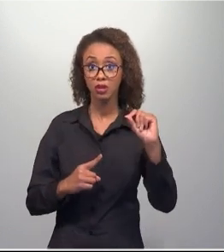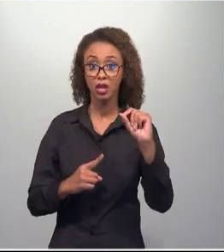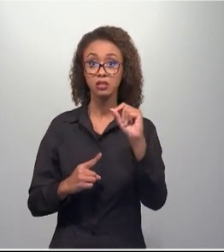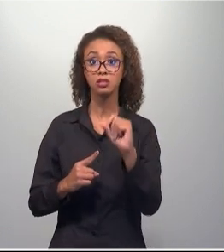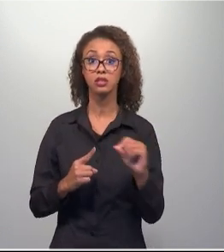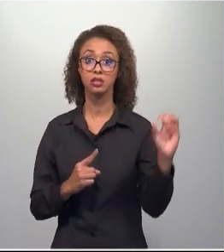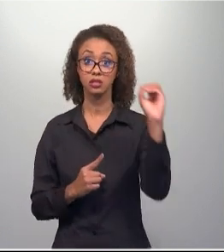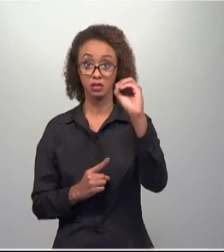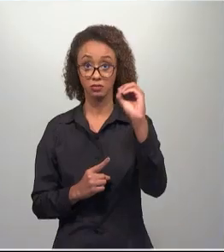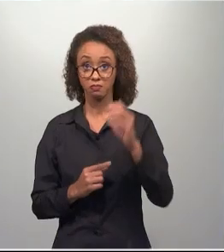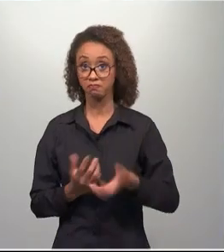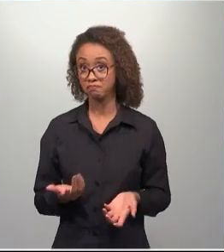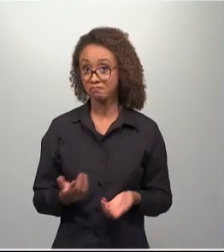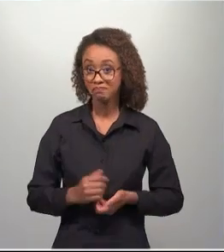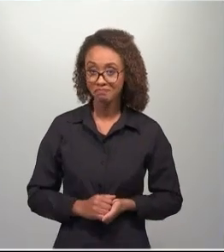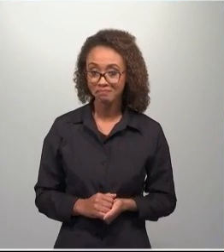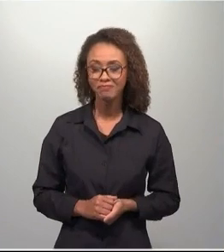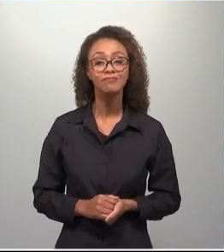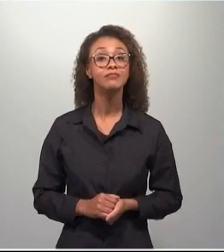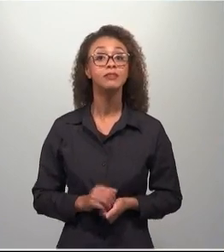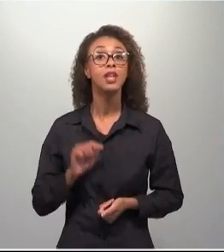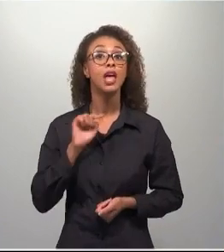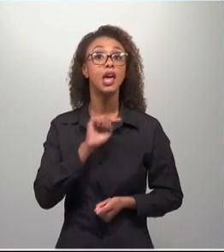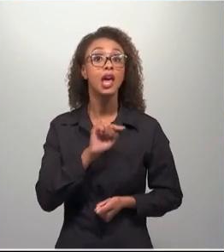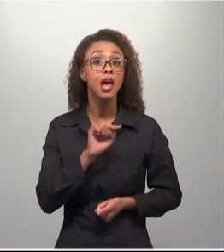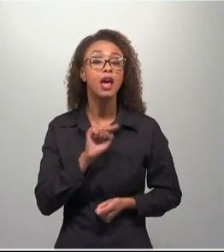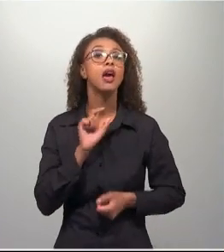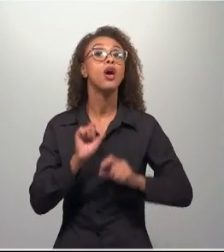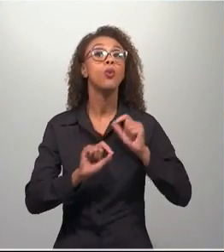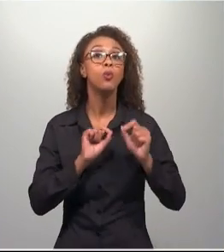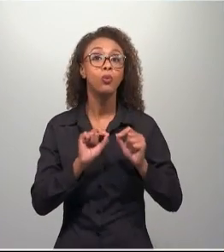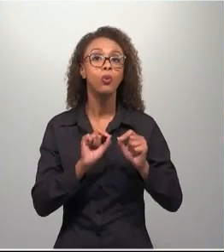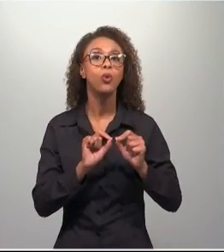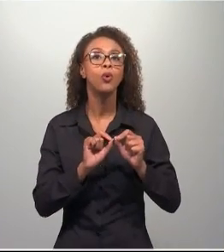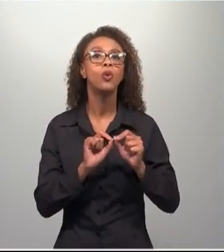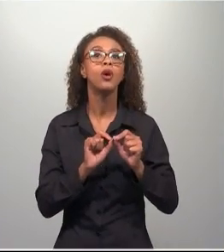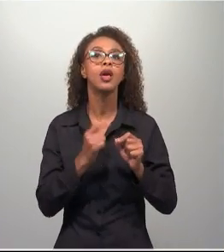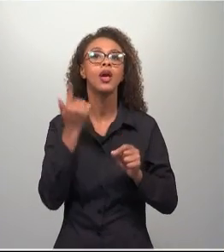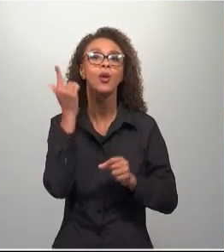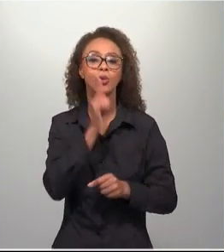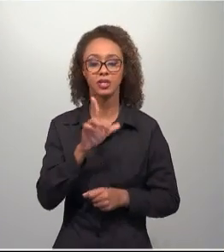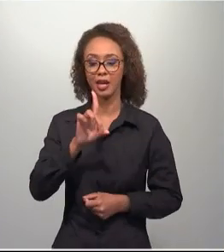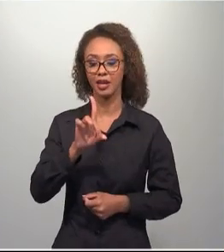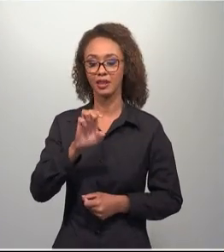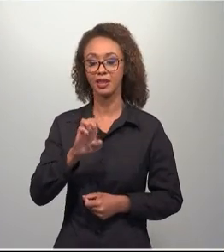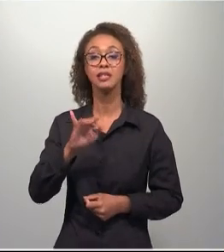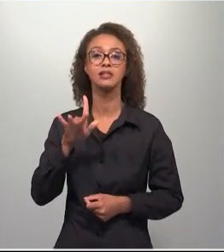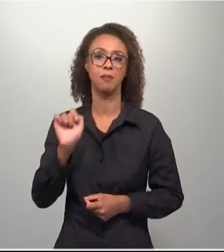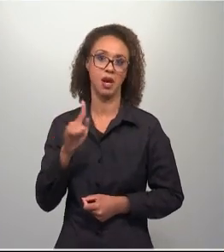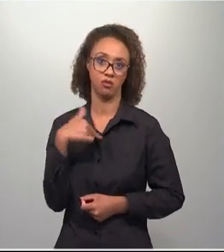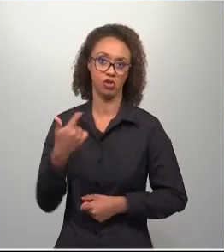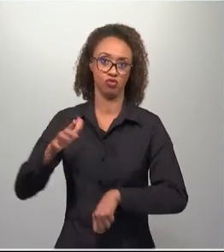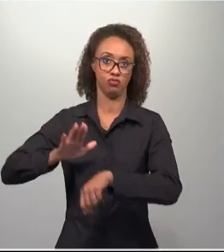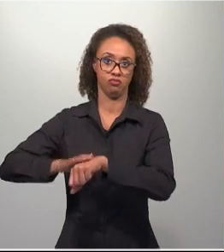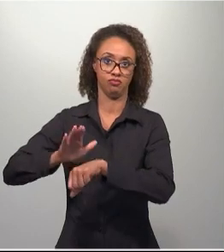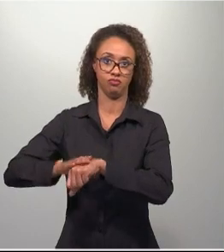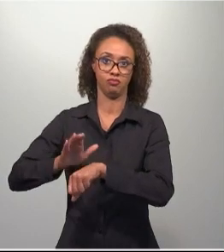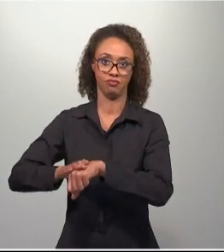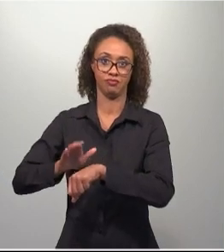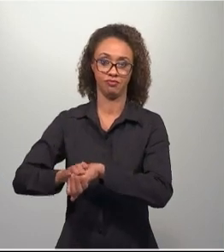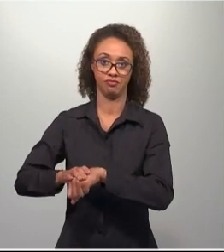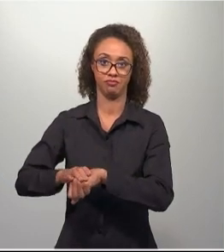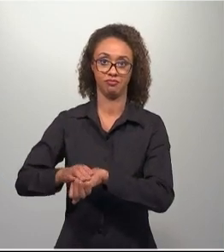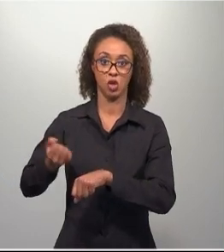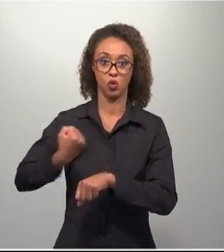o expoente 0 essa é a forma com que compunham os em número decimal como compomos um número decimal e